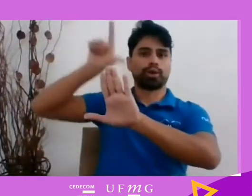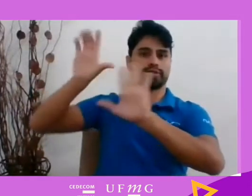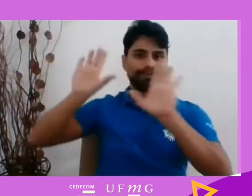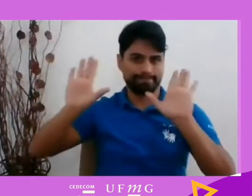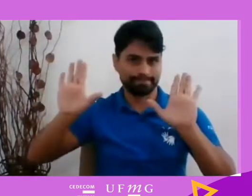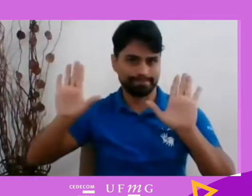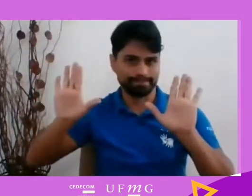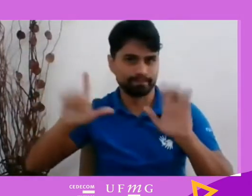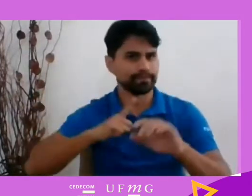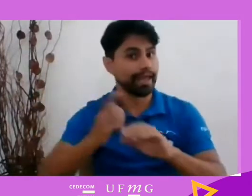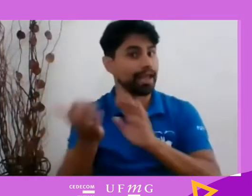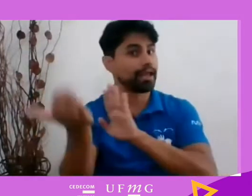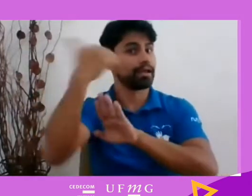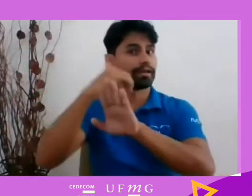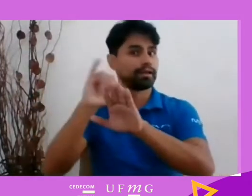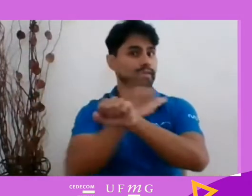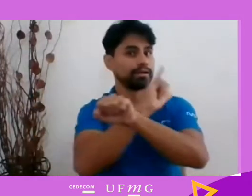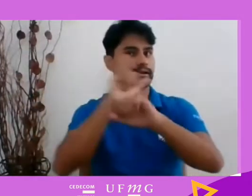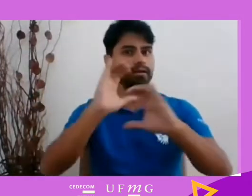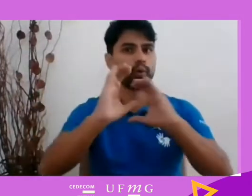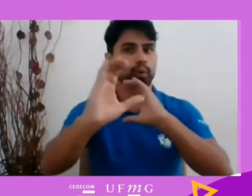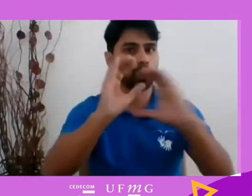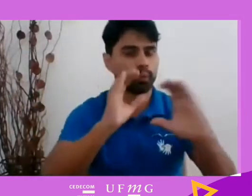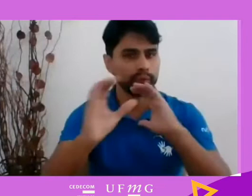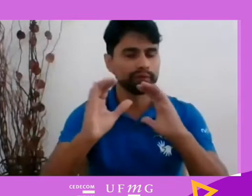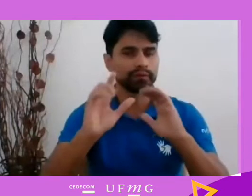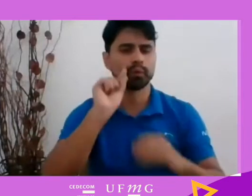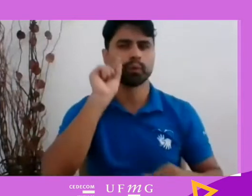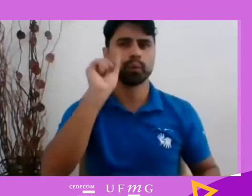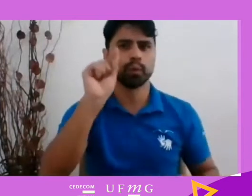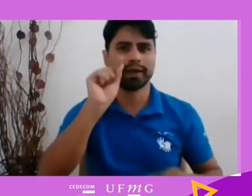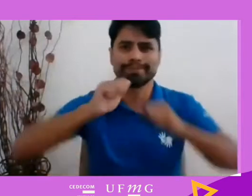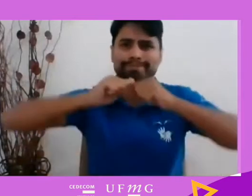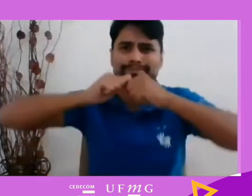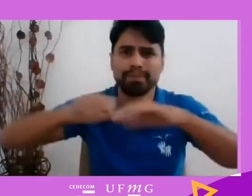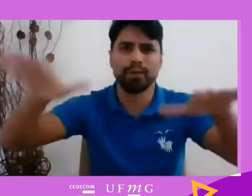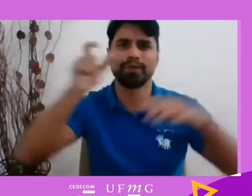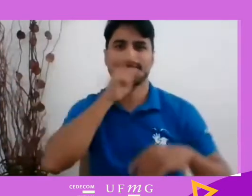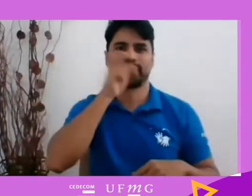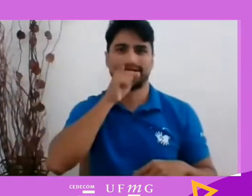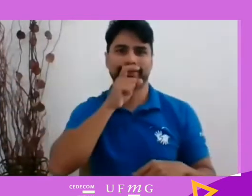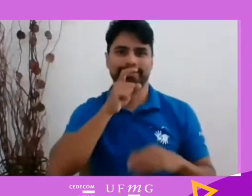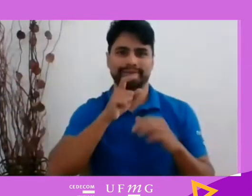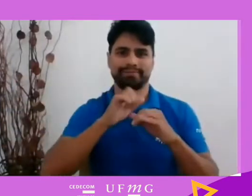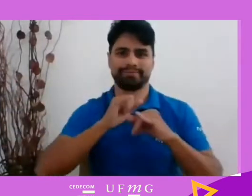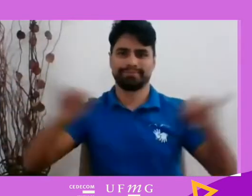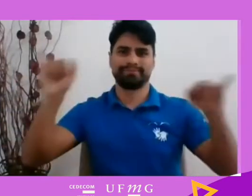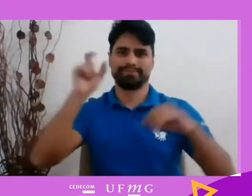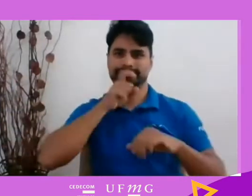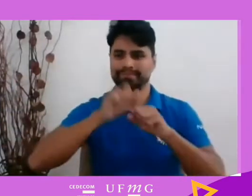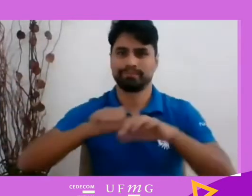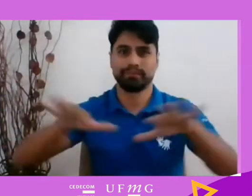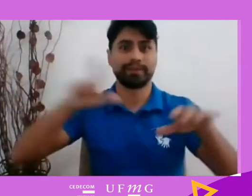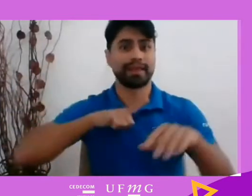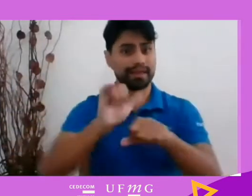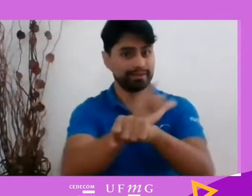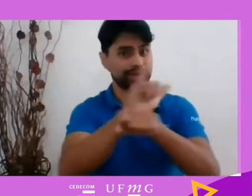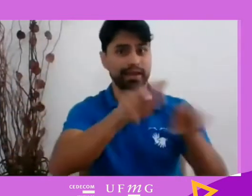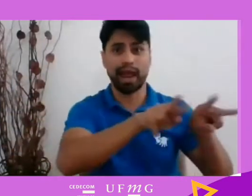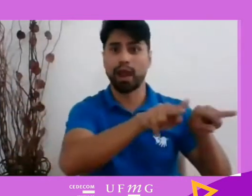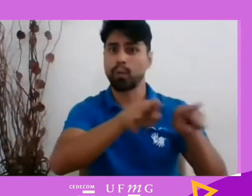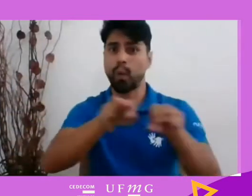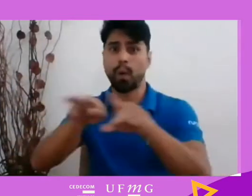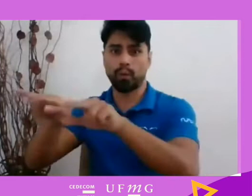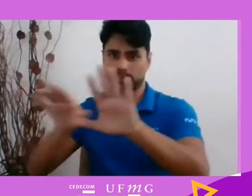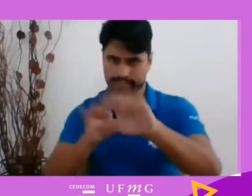de comunicação que opera na disseminação dessas fake news, que é muito semelhante. Ela começa a ser disparada nas